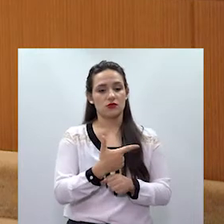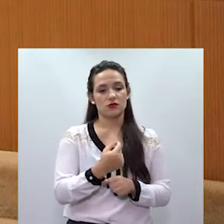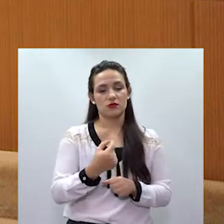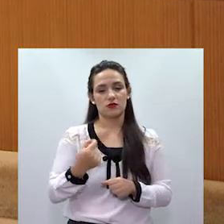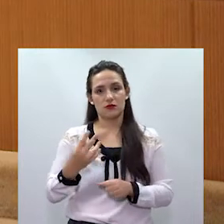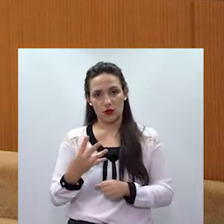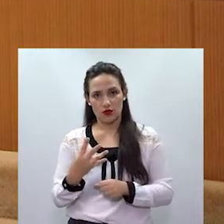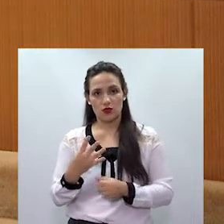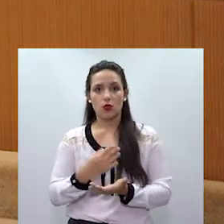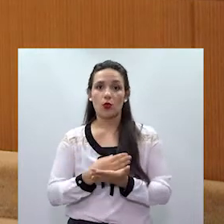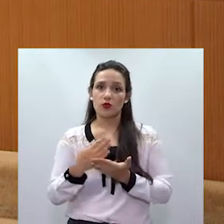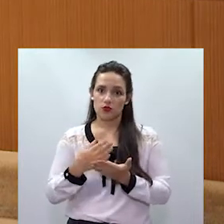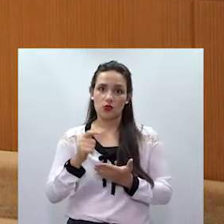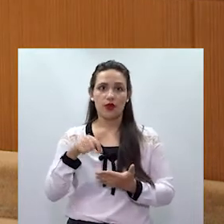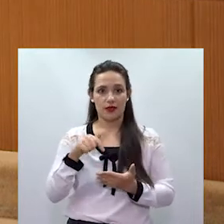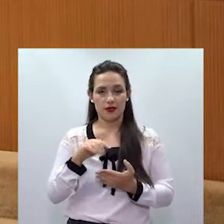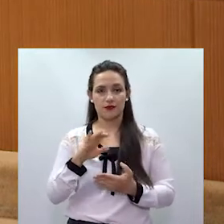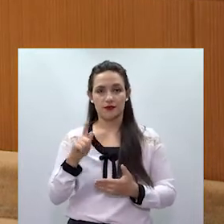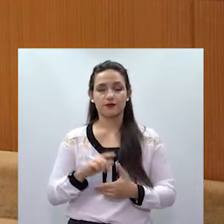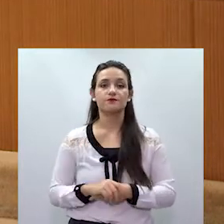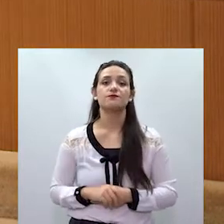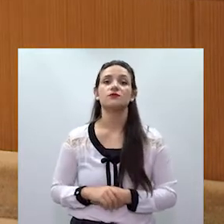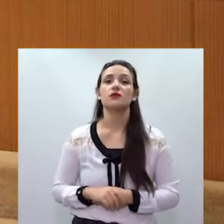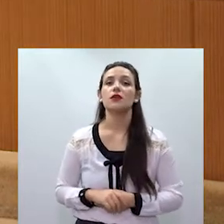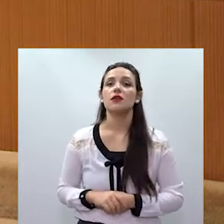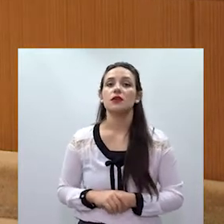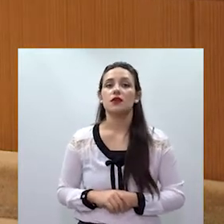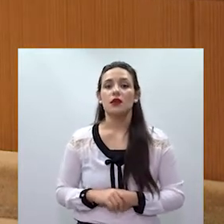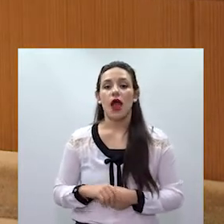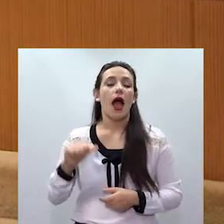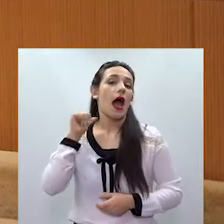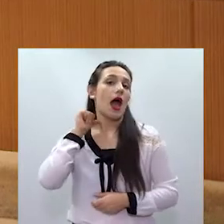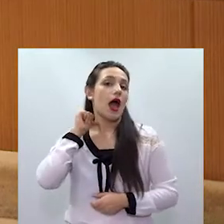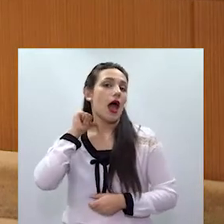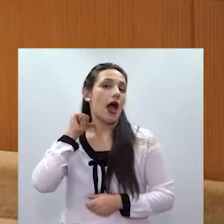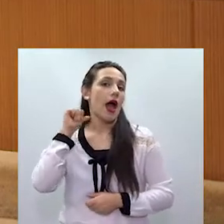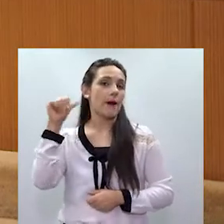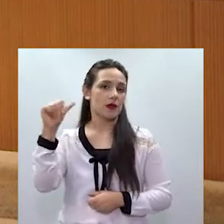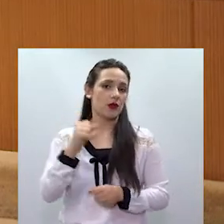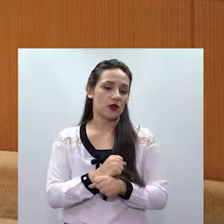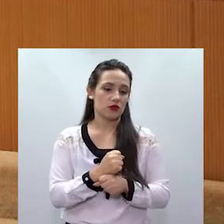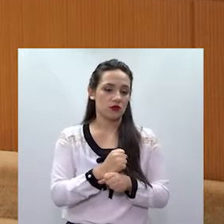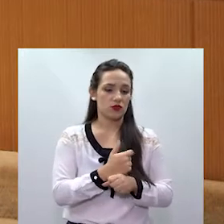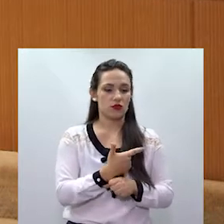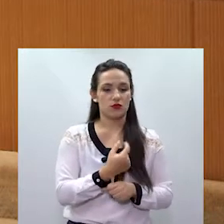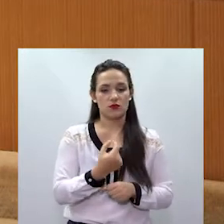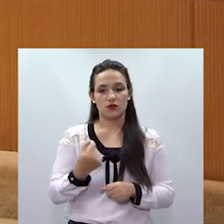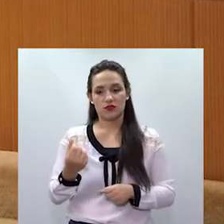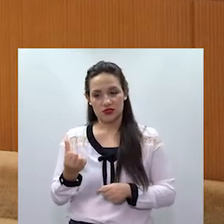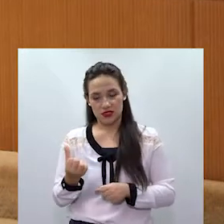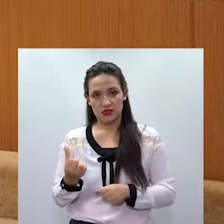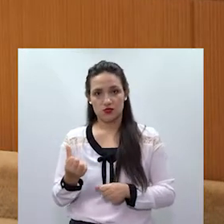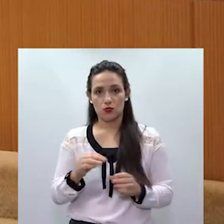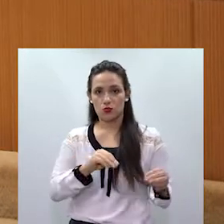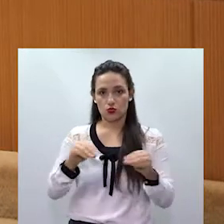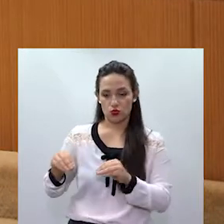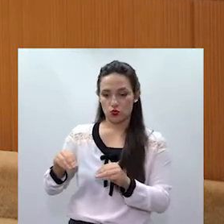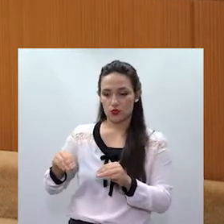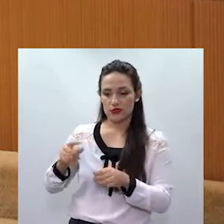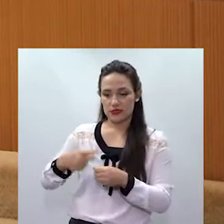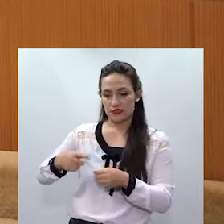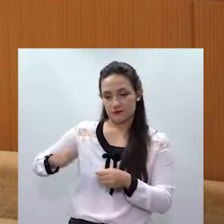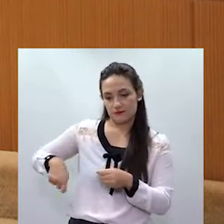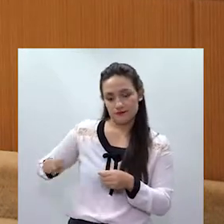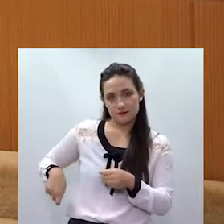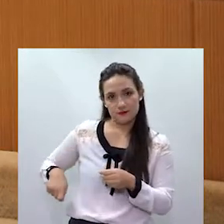na primeira circunscrição. Em abril de 2006, foi promovida para Porto Murtinho. Em setembro de 2009,